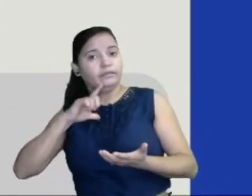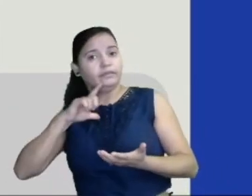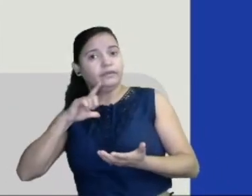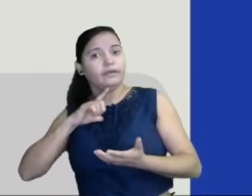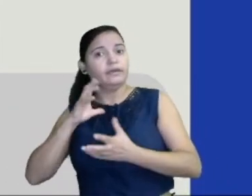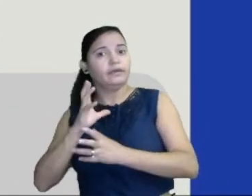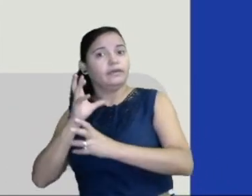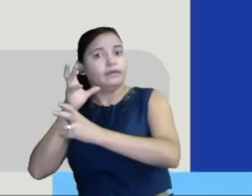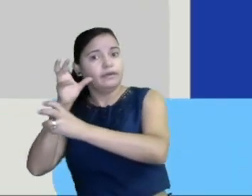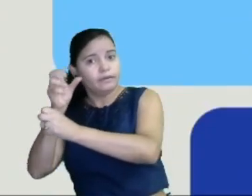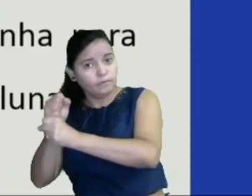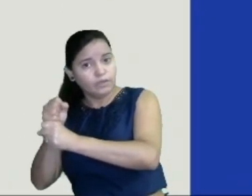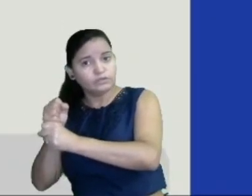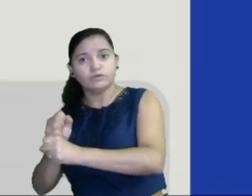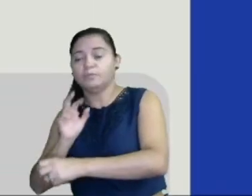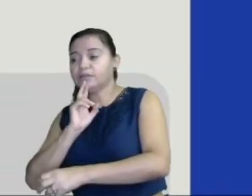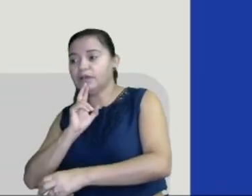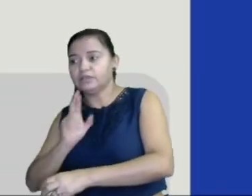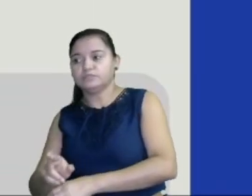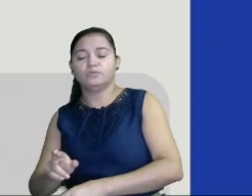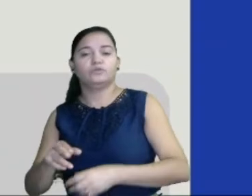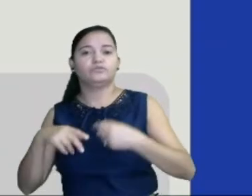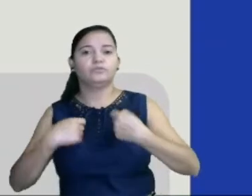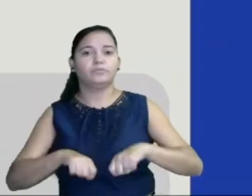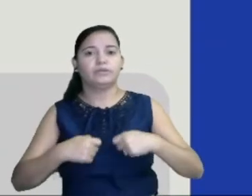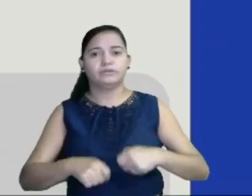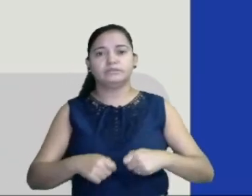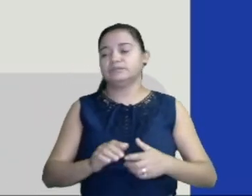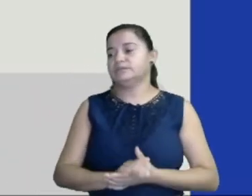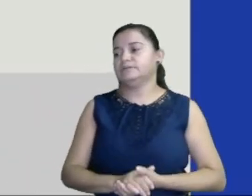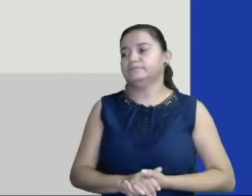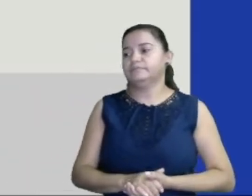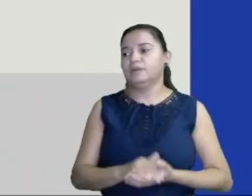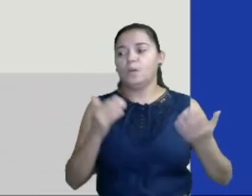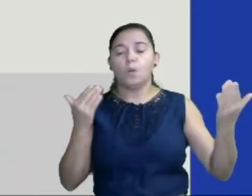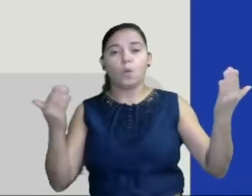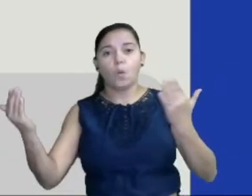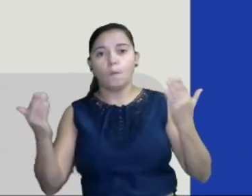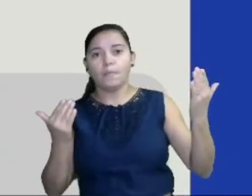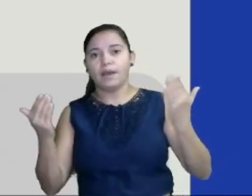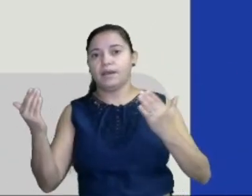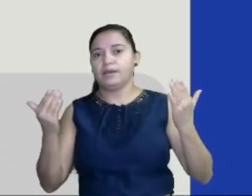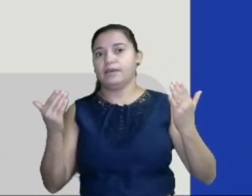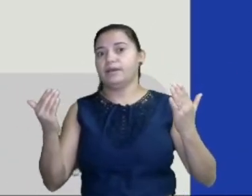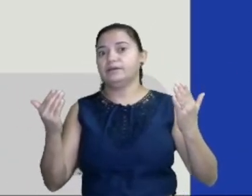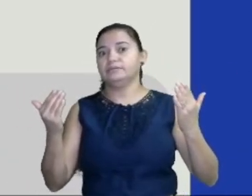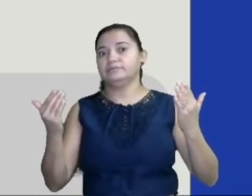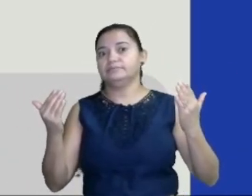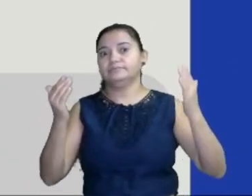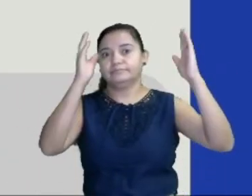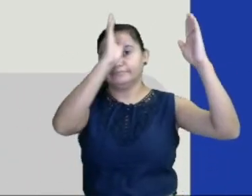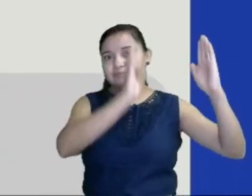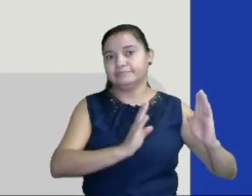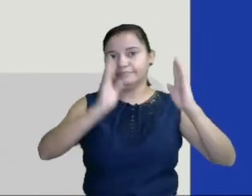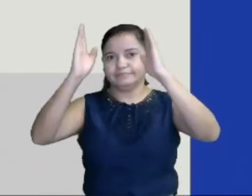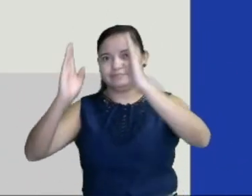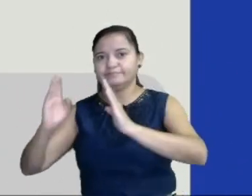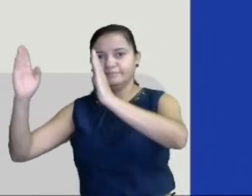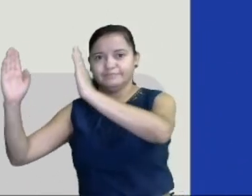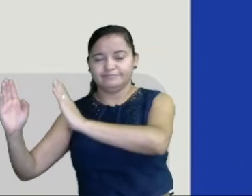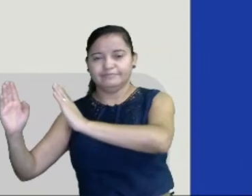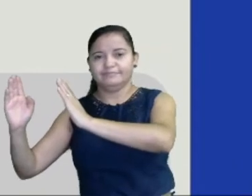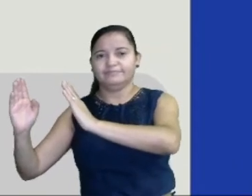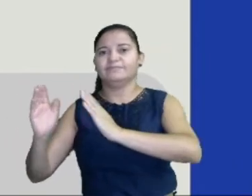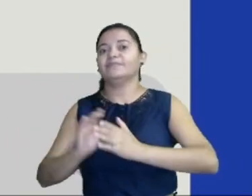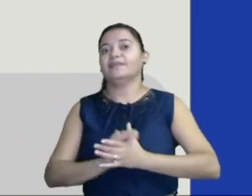a gente chega a nossa resposta do que a gente precisa comparando as colunas os E como eu fiz agora da de